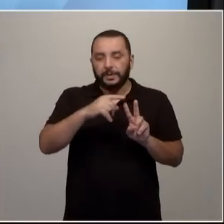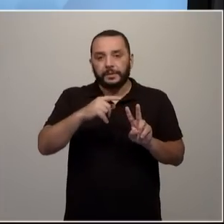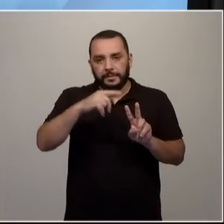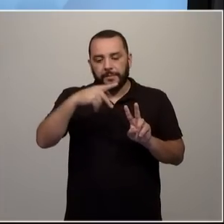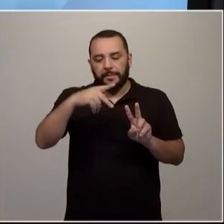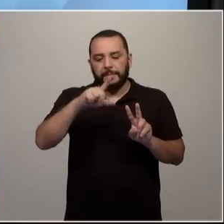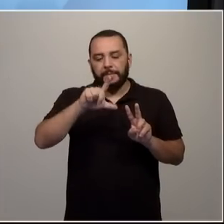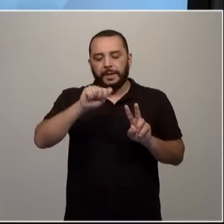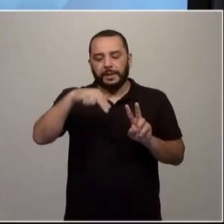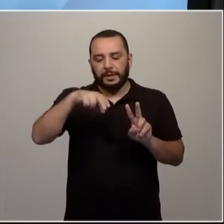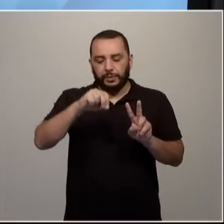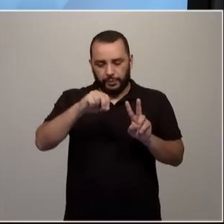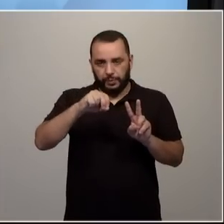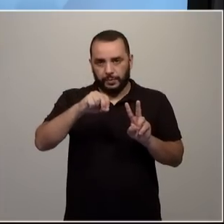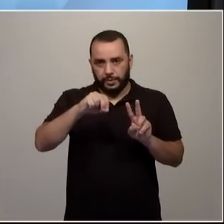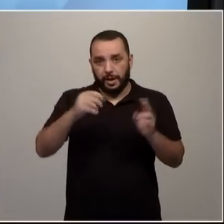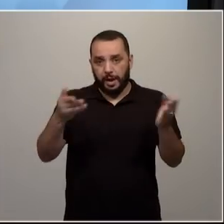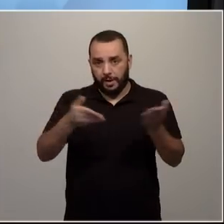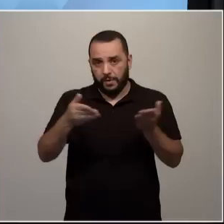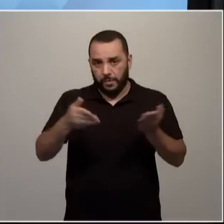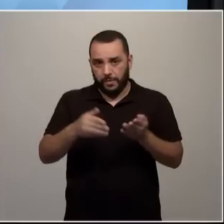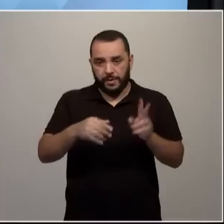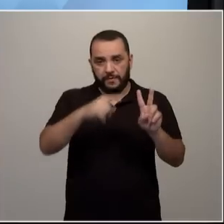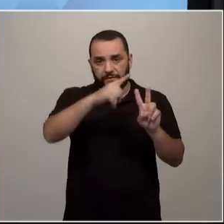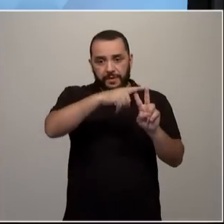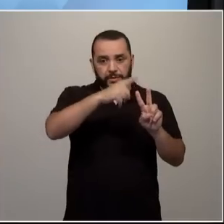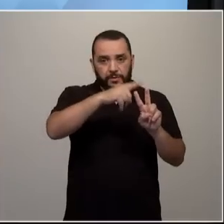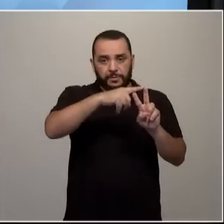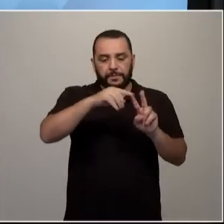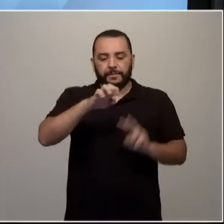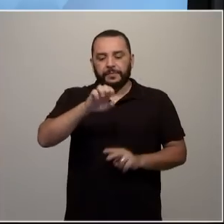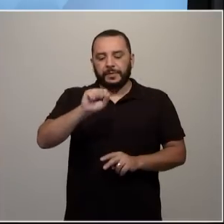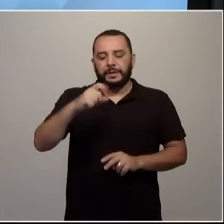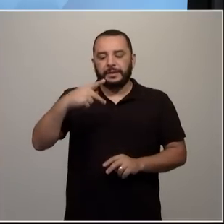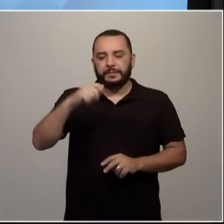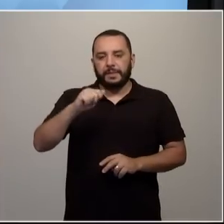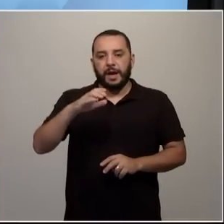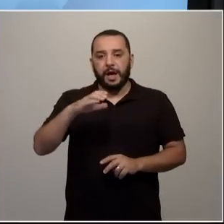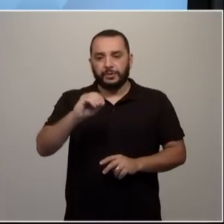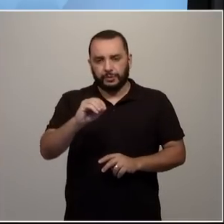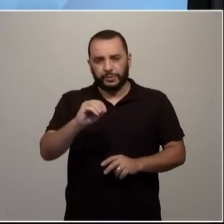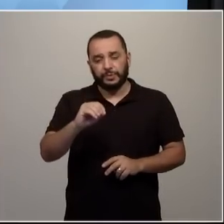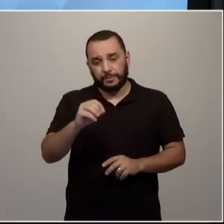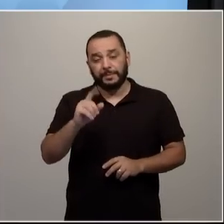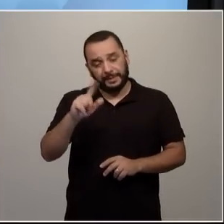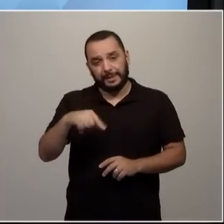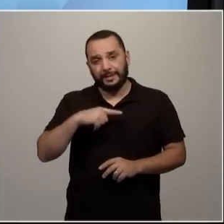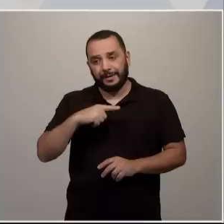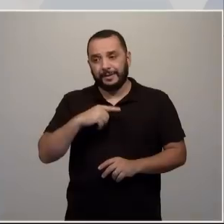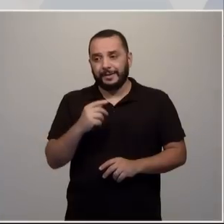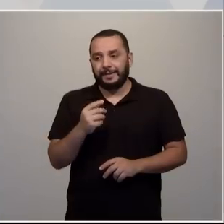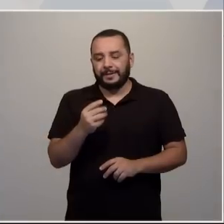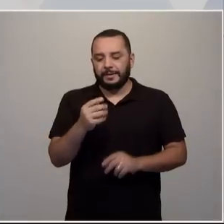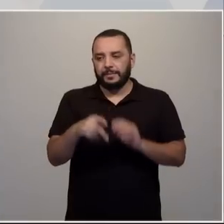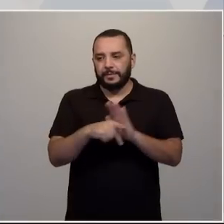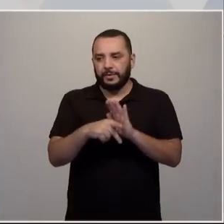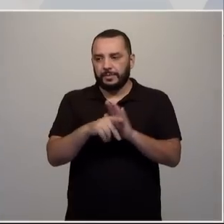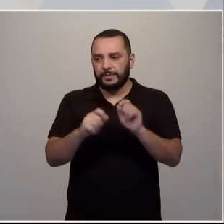vetor no espaço e fazer ponto no espaço também. É a mesma coisa, só que aí são 3 coordenadas.